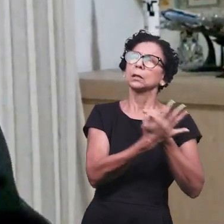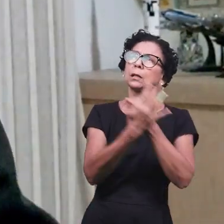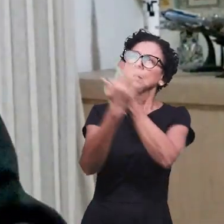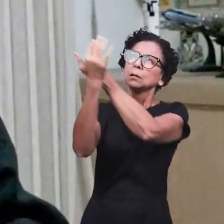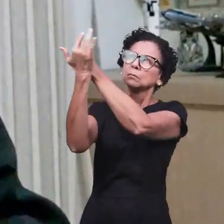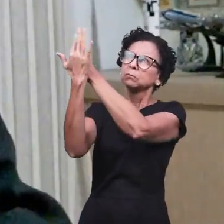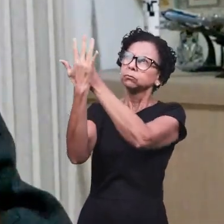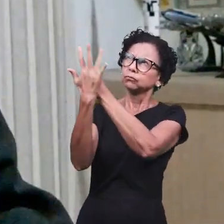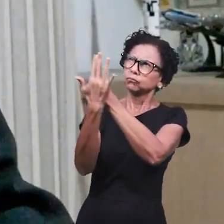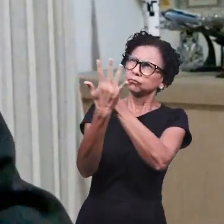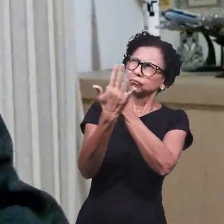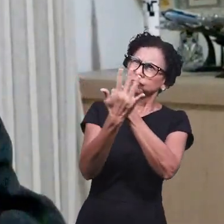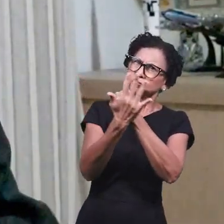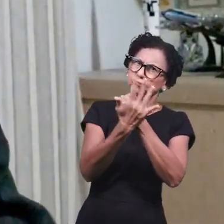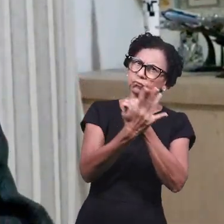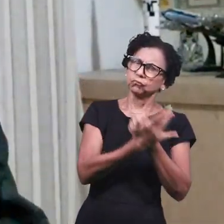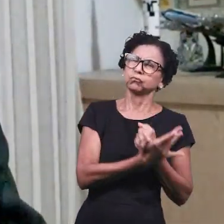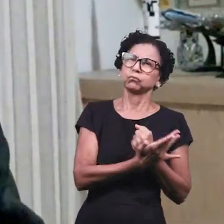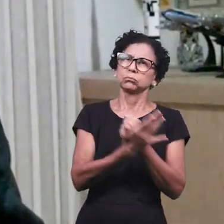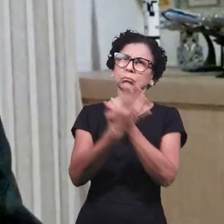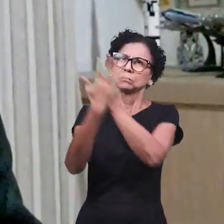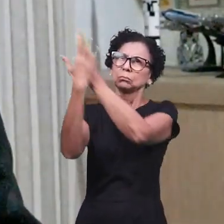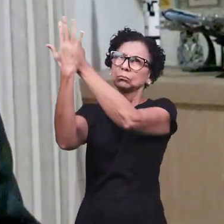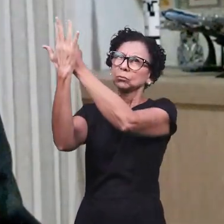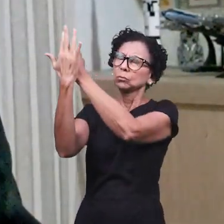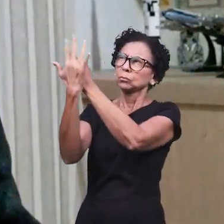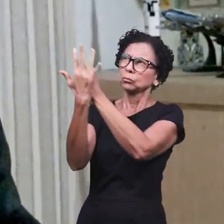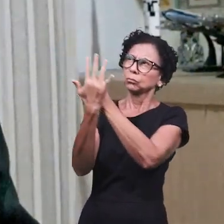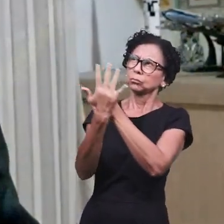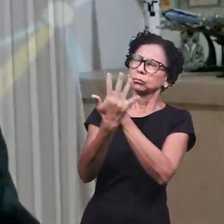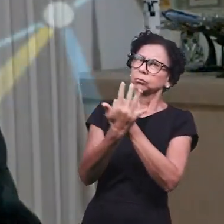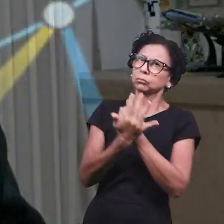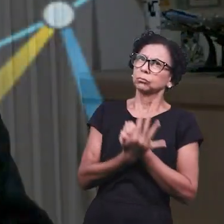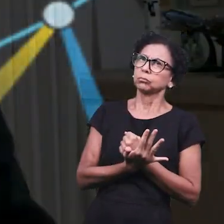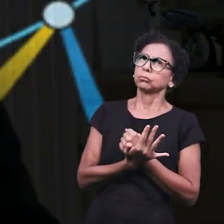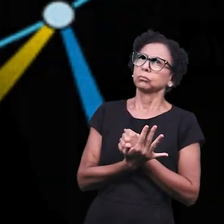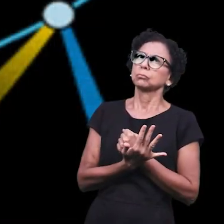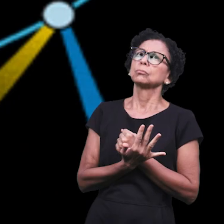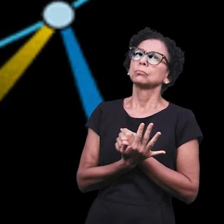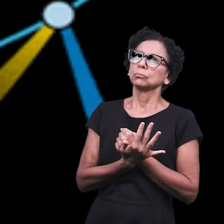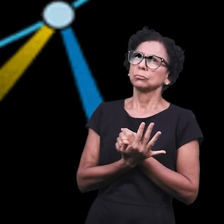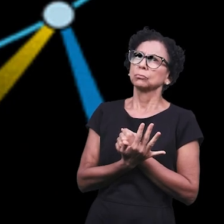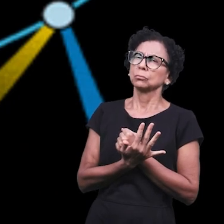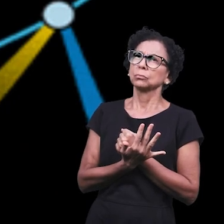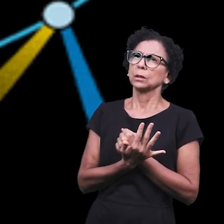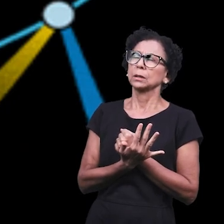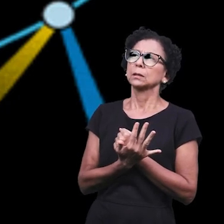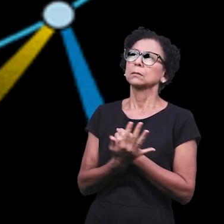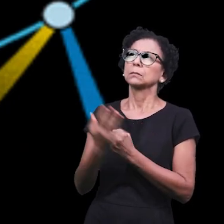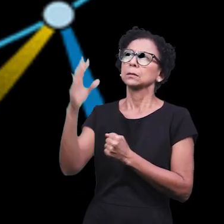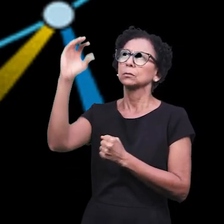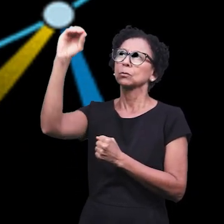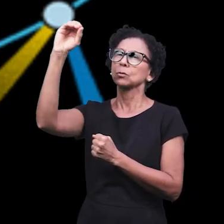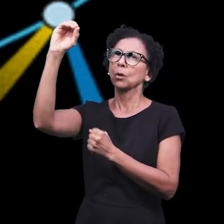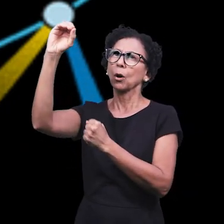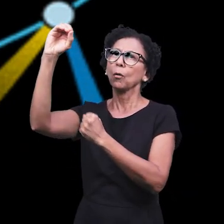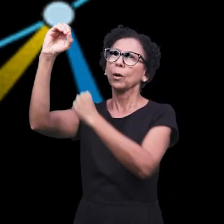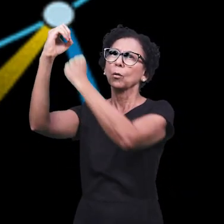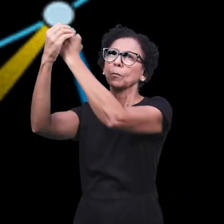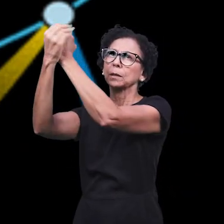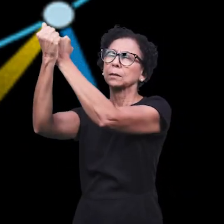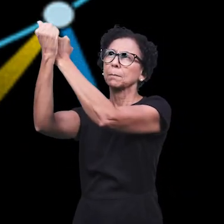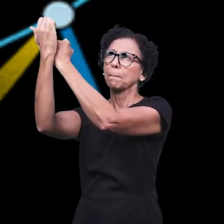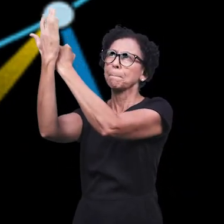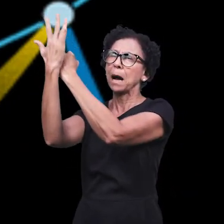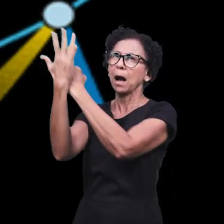se o Sol soprasse ali um vento, e mantivesse sempre aquela cauda na direção radial saindo do